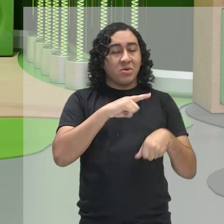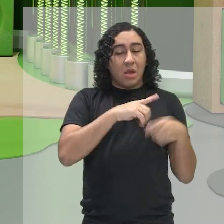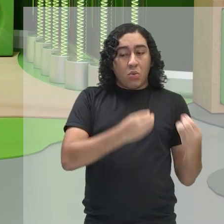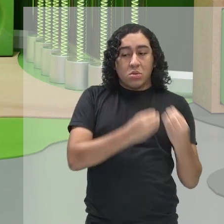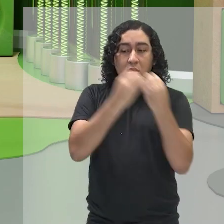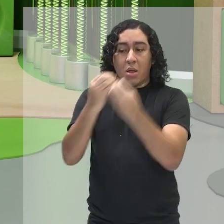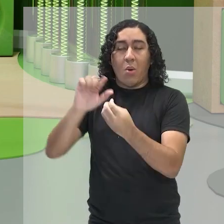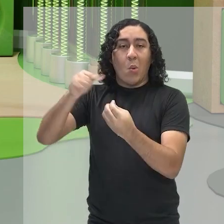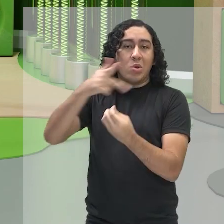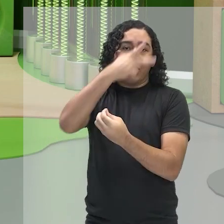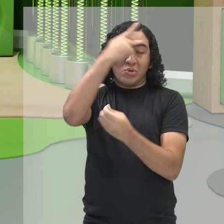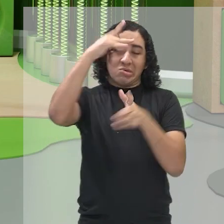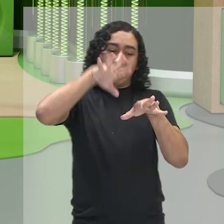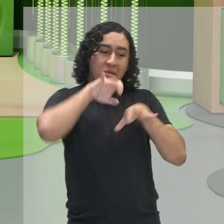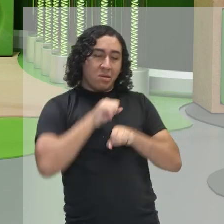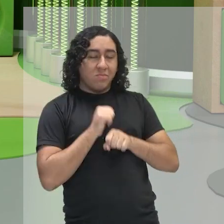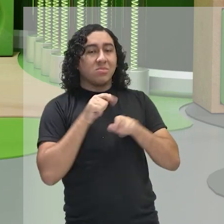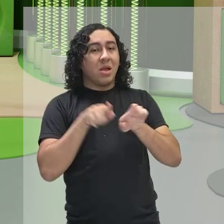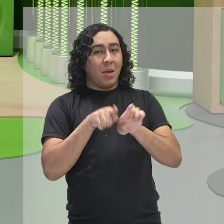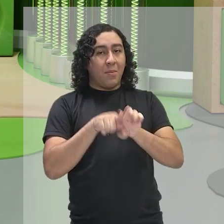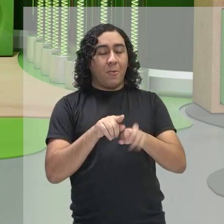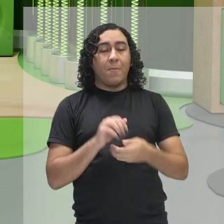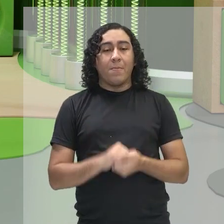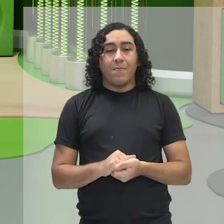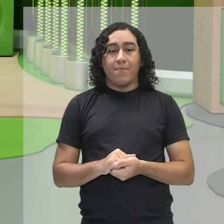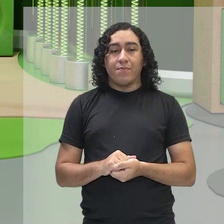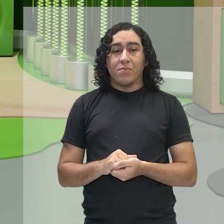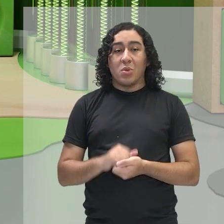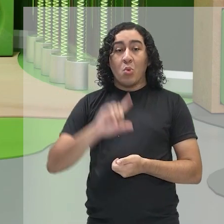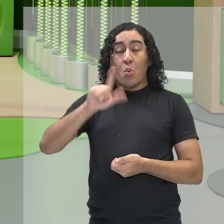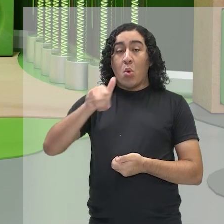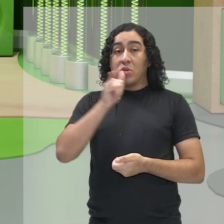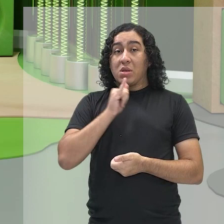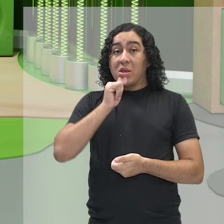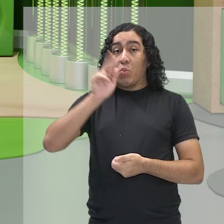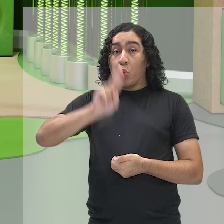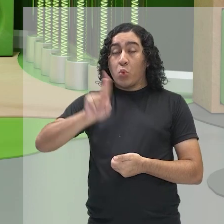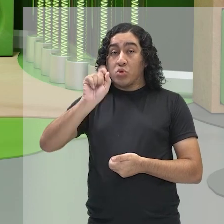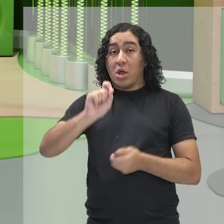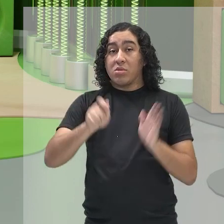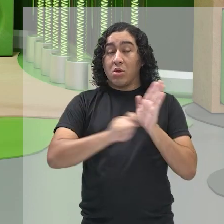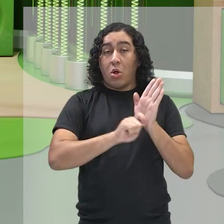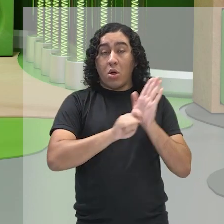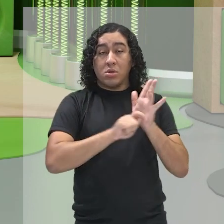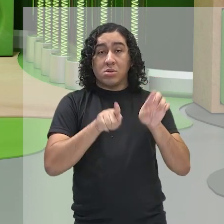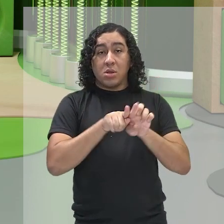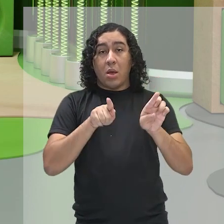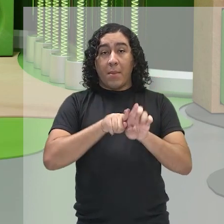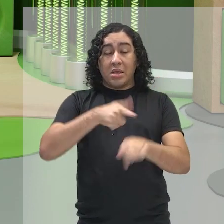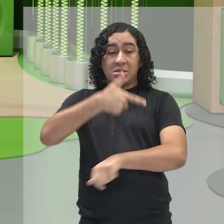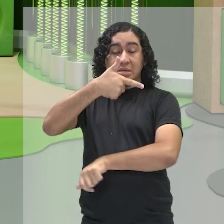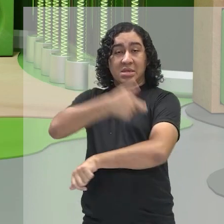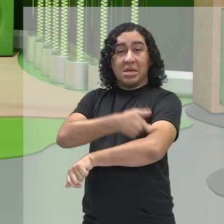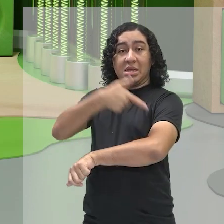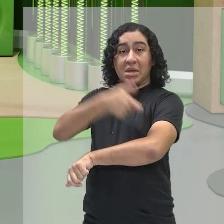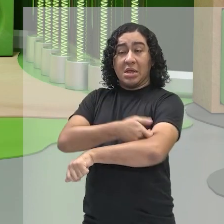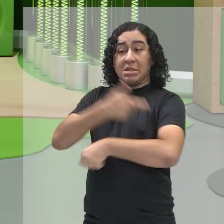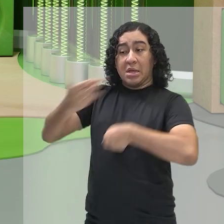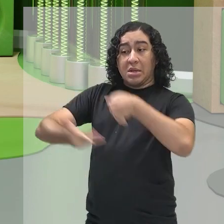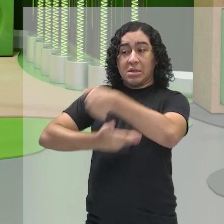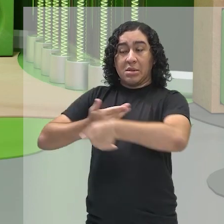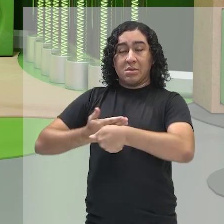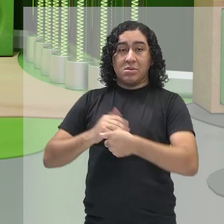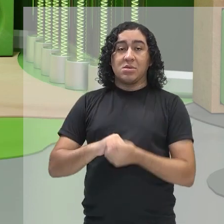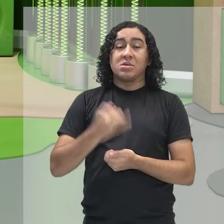passar ao outro indivíduo. Um outro exemplo é o uso de drogas e compartilhamento de seringas, né? Então, no caso das pessoas